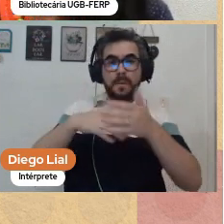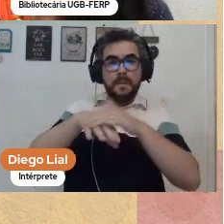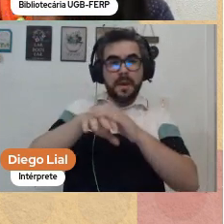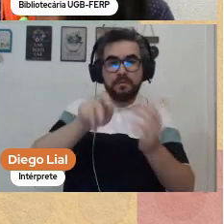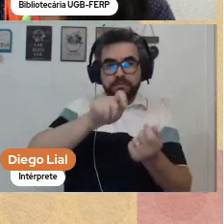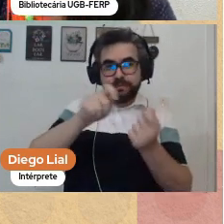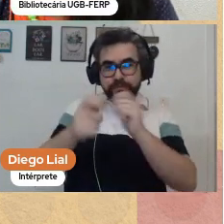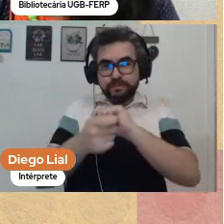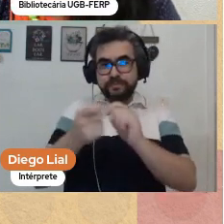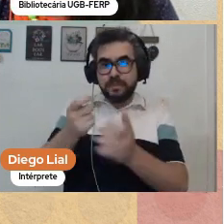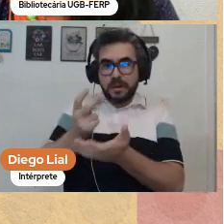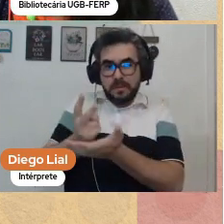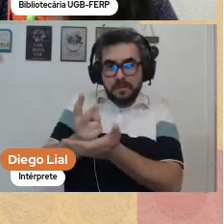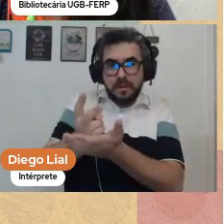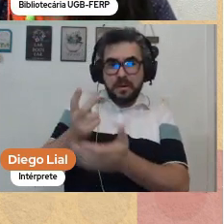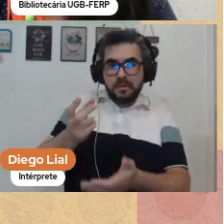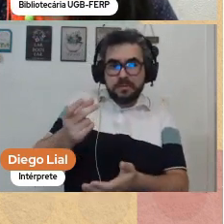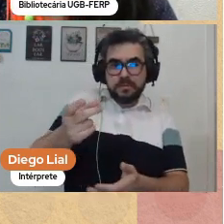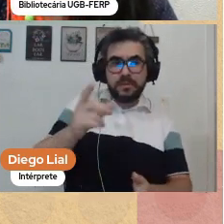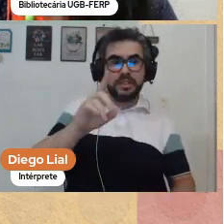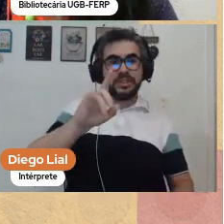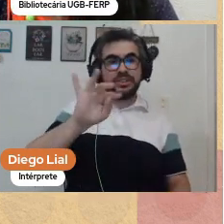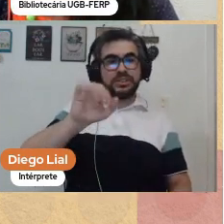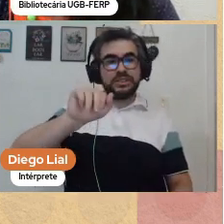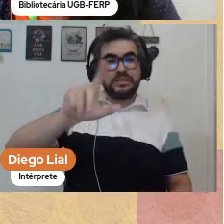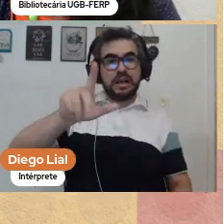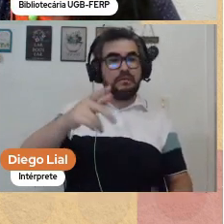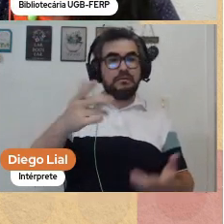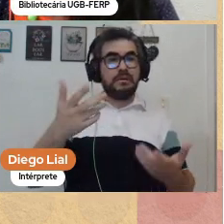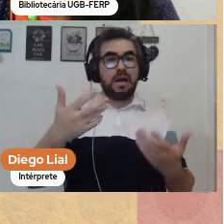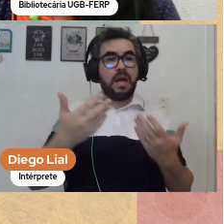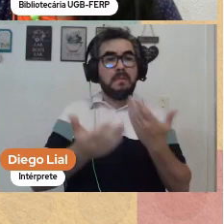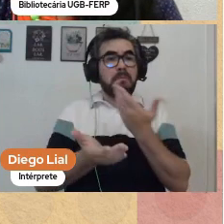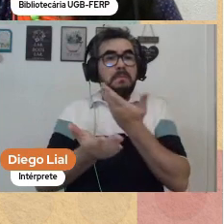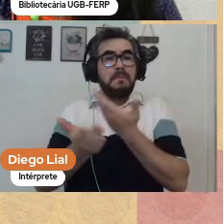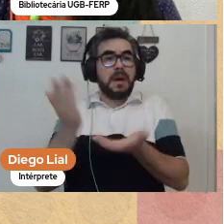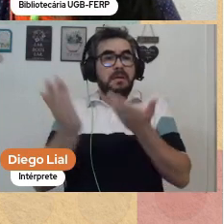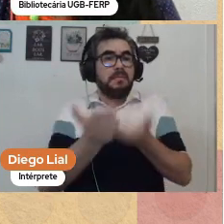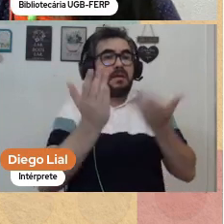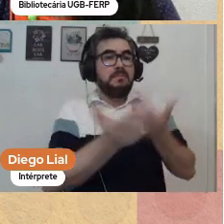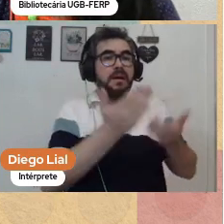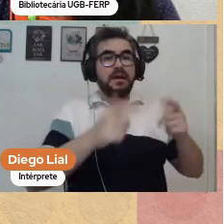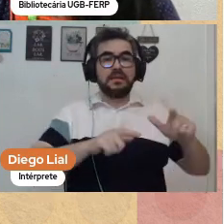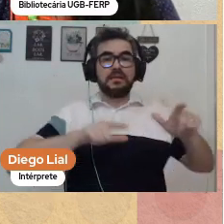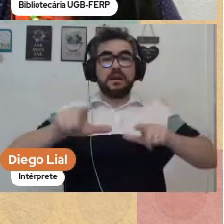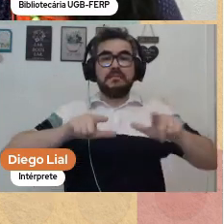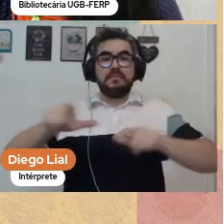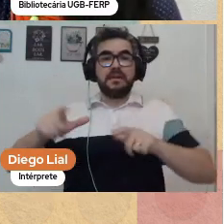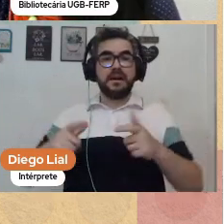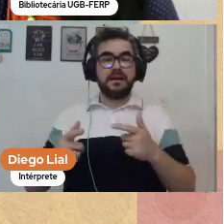isso. Como que vai acabar com os livros, com os documentos, com os profissionais, se